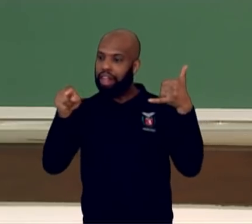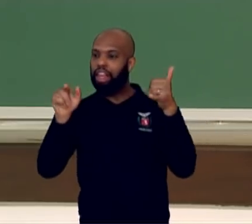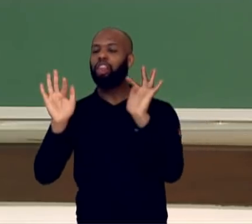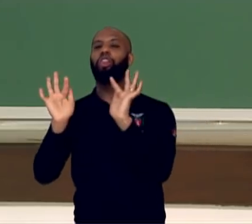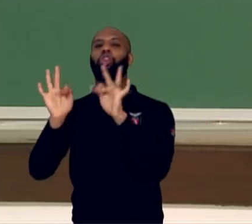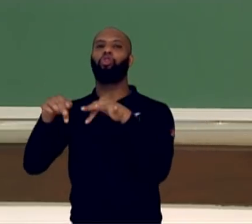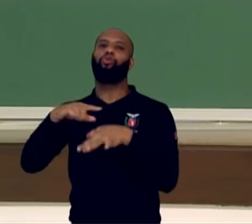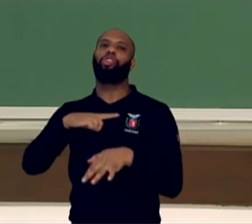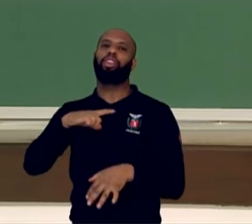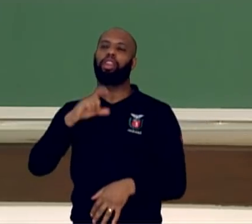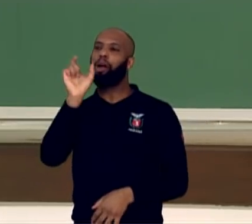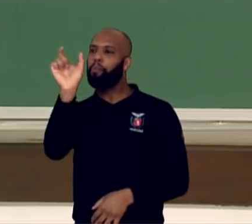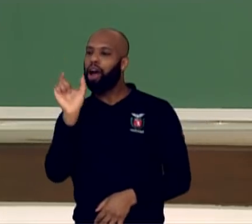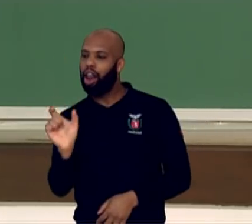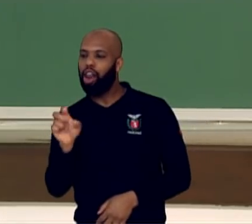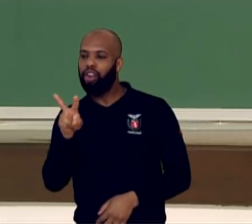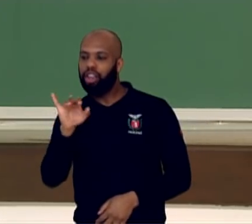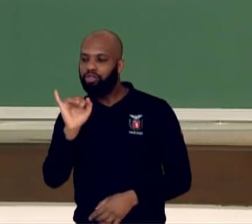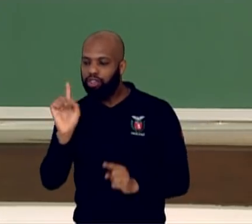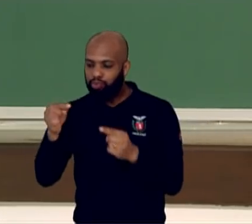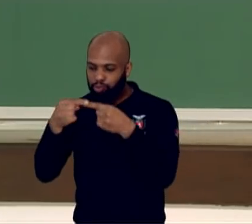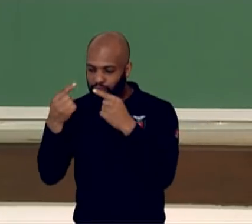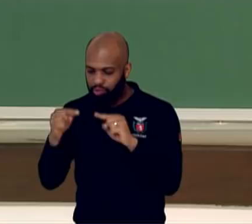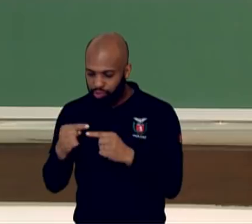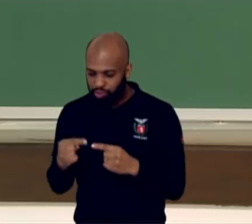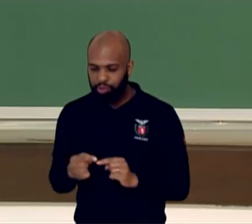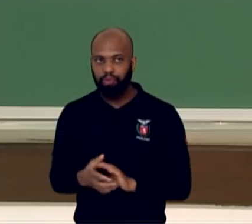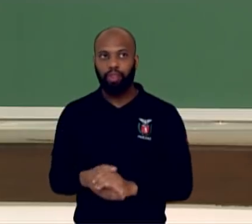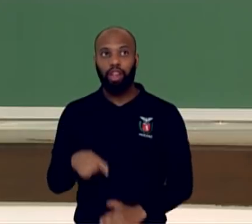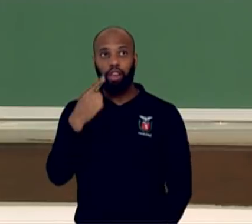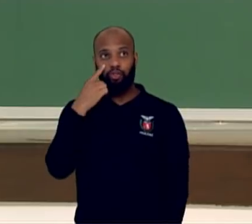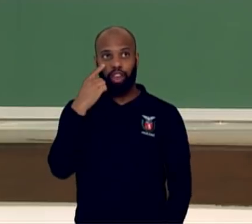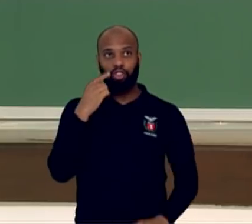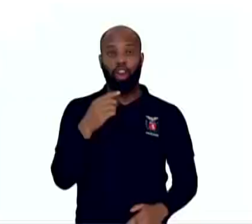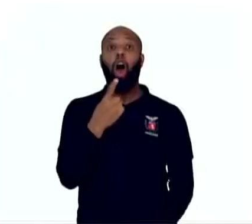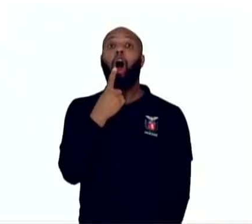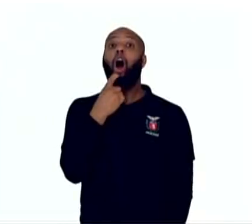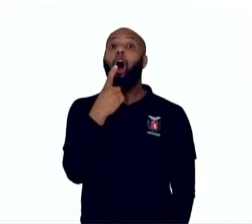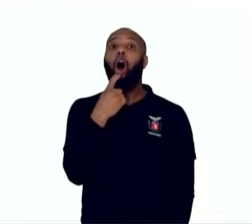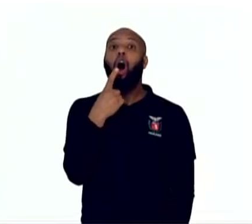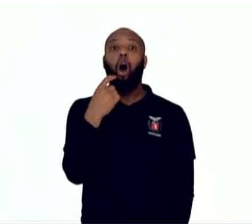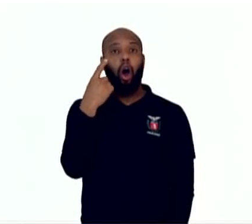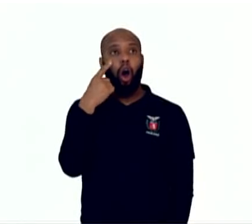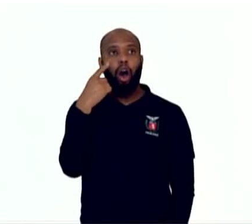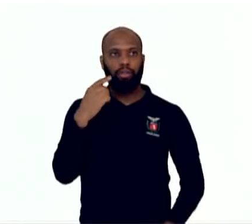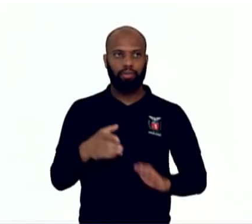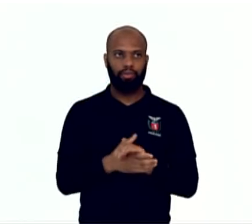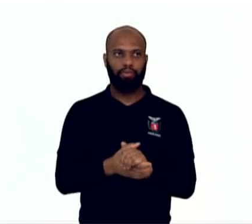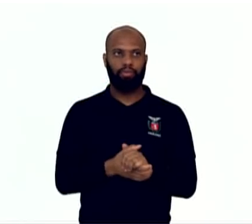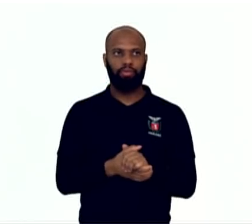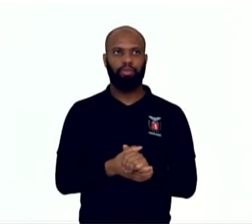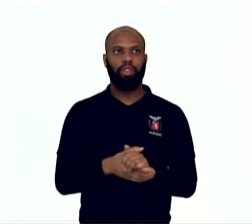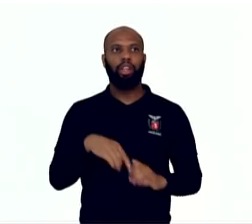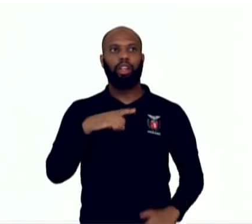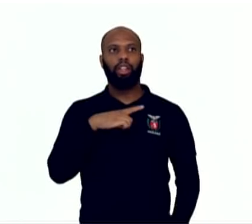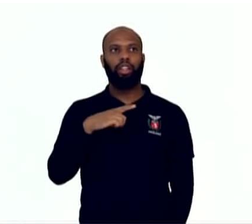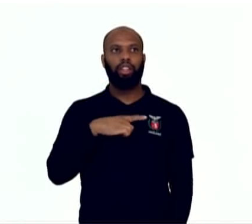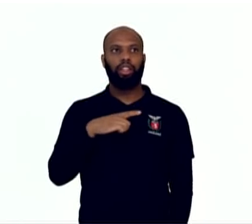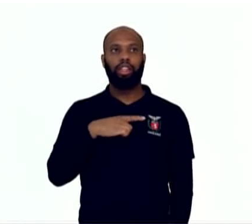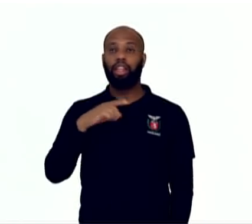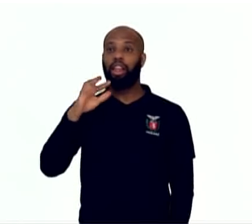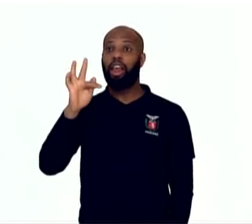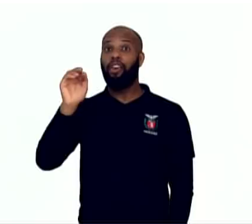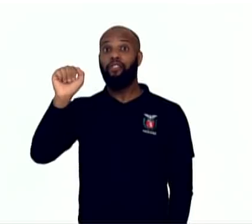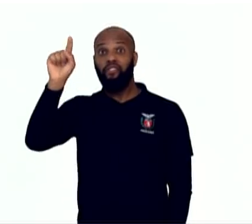verso, tudo bem? Vamos ver, então? Olhe lá. Eu tenho aqui, ó, onde está? Não conhece